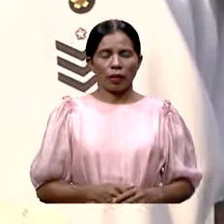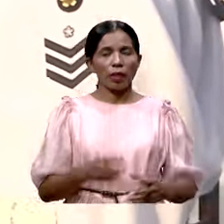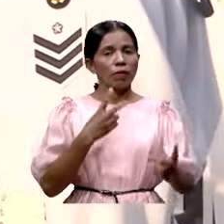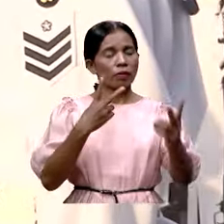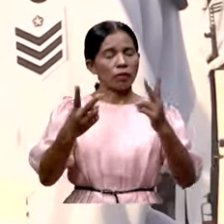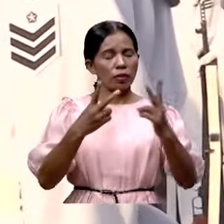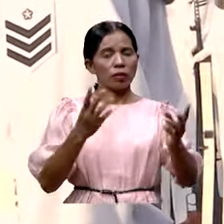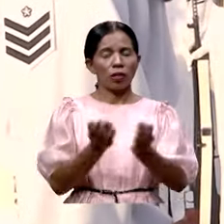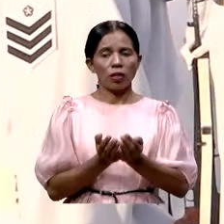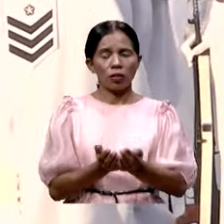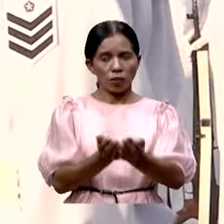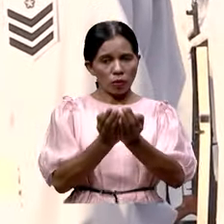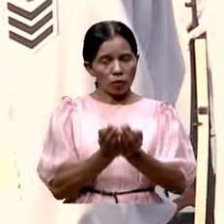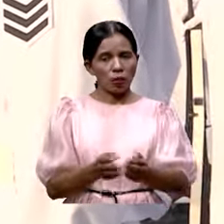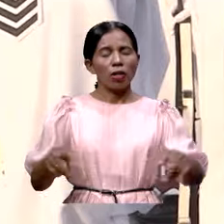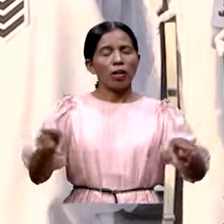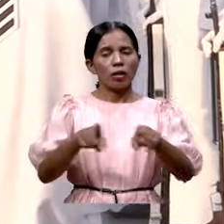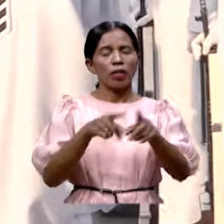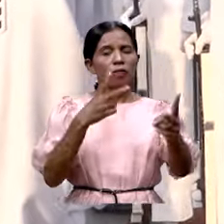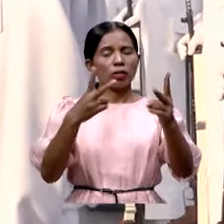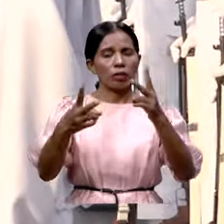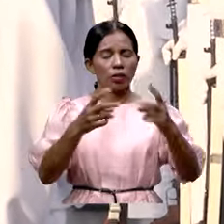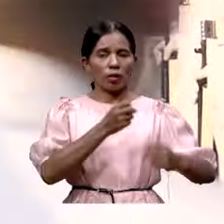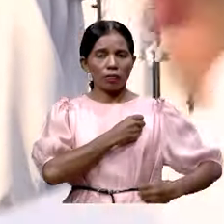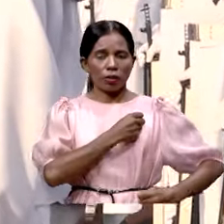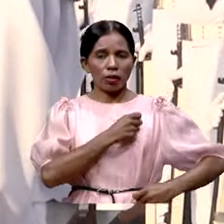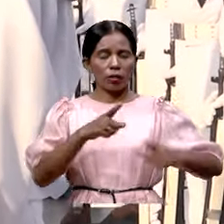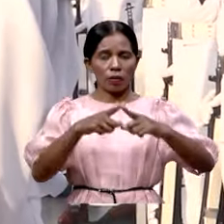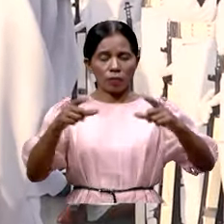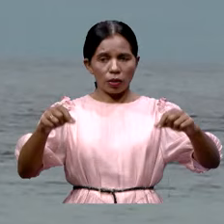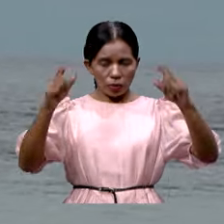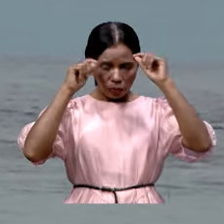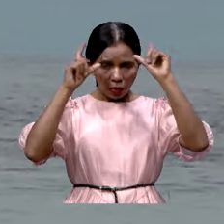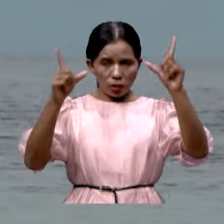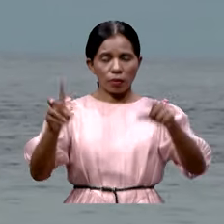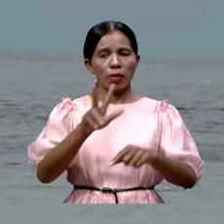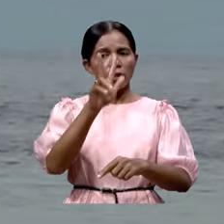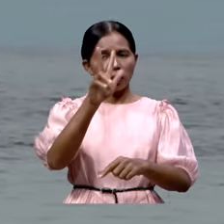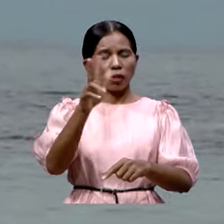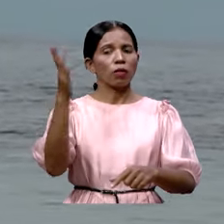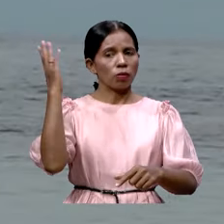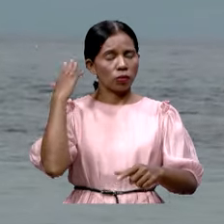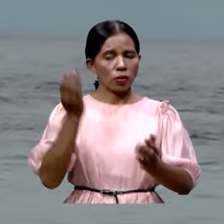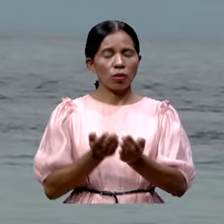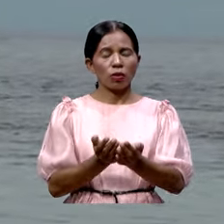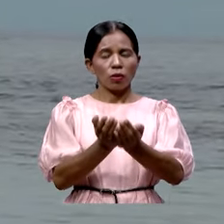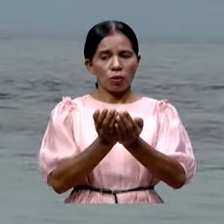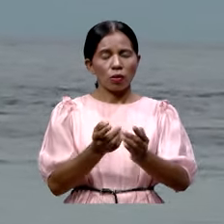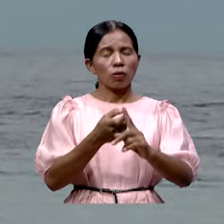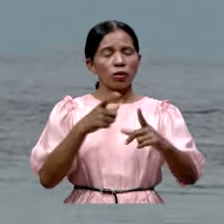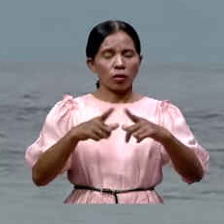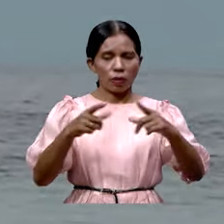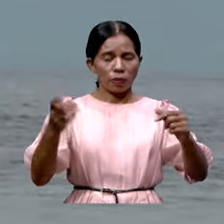Rofuno JS Murasame Ne, Hanessa visita militar Japão Niam e Timor-Leste Badala Tolu Ona. Tama antes Ne Rofuno Usi Japão visita